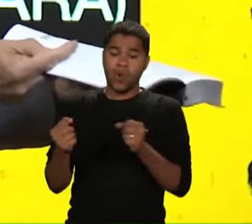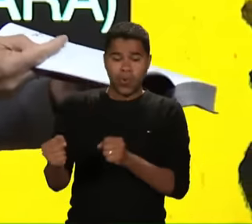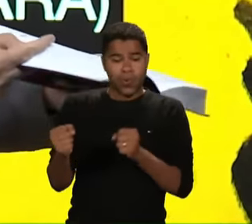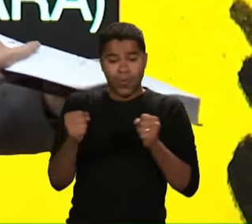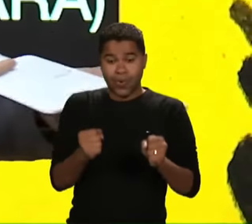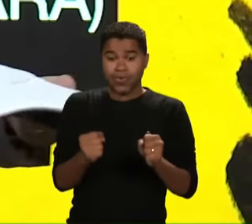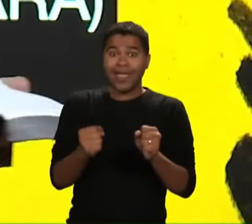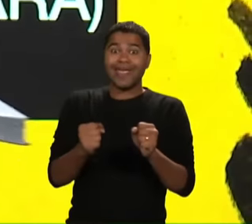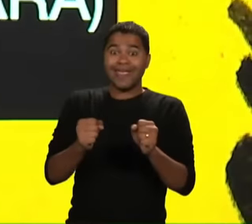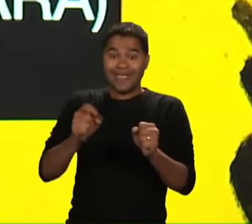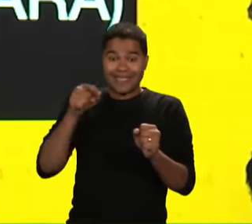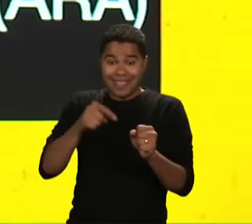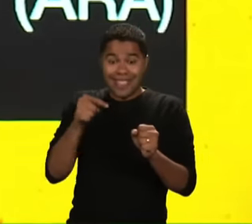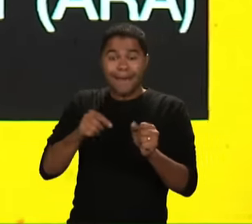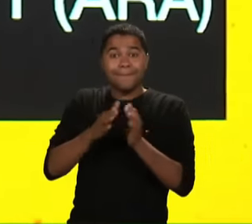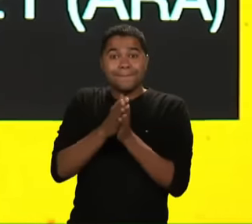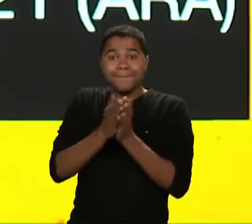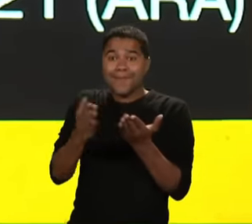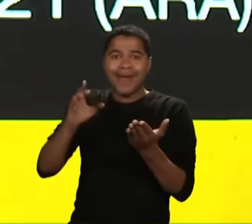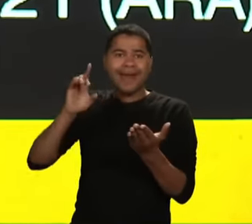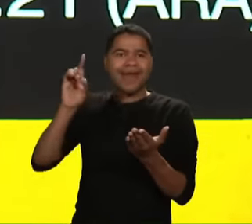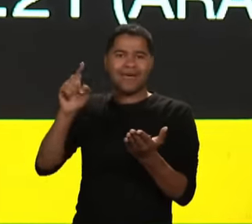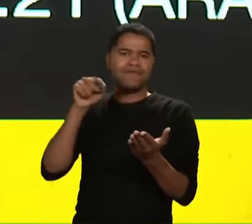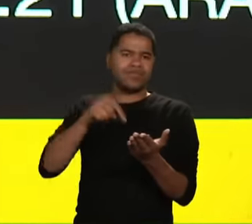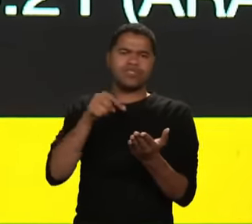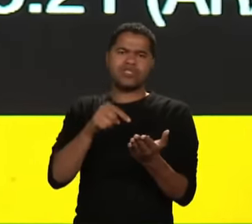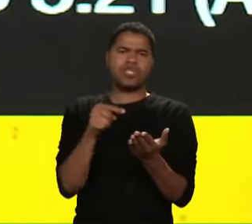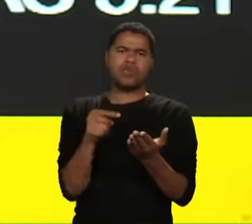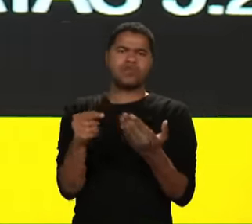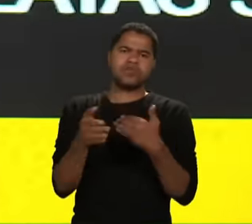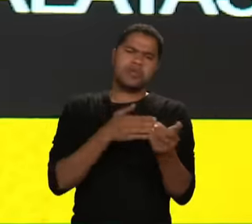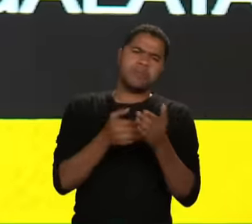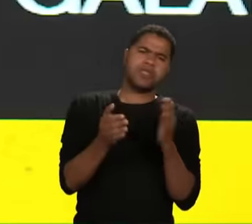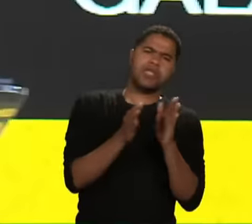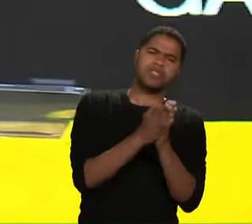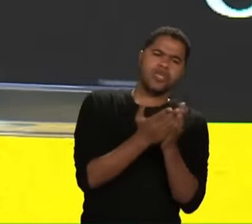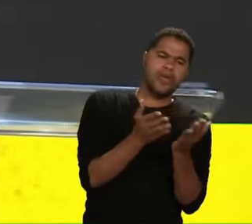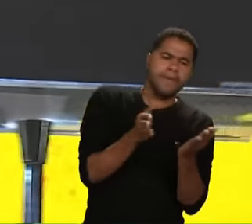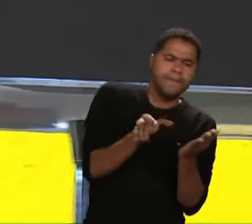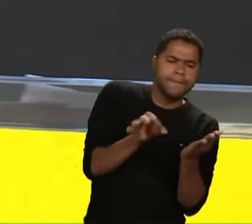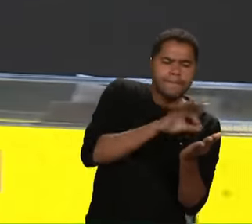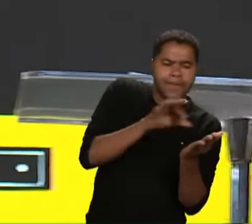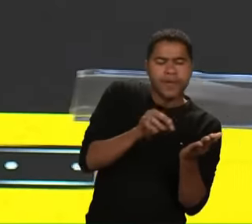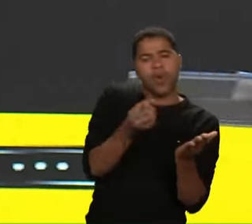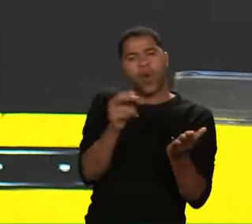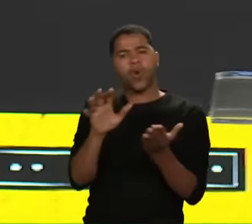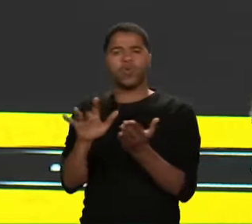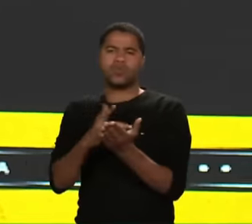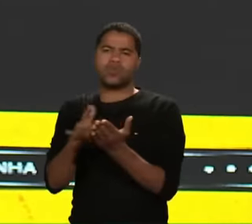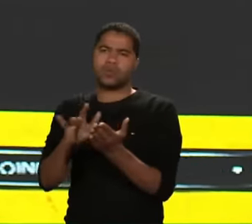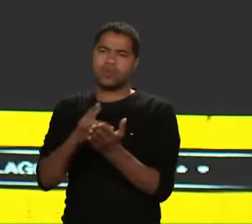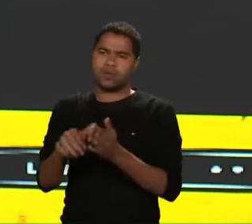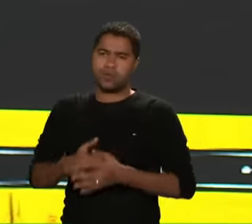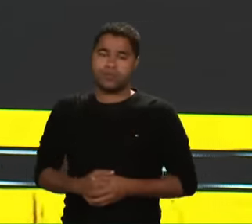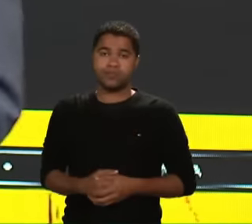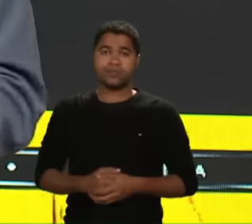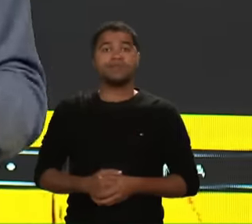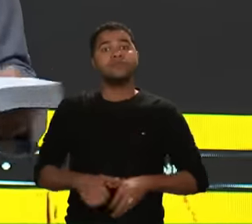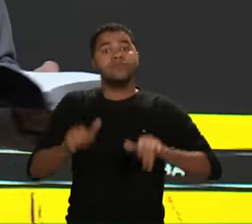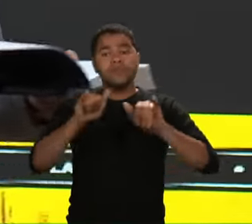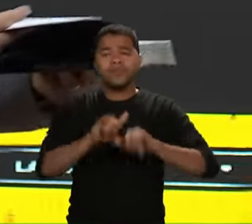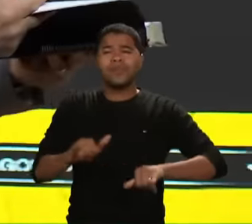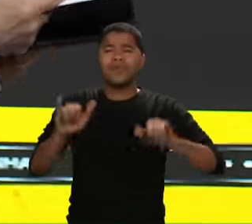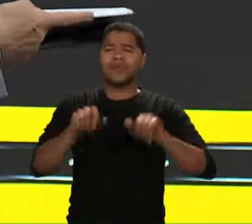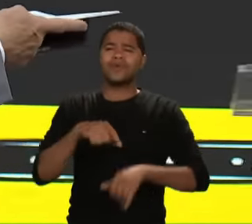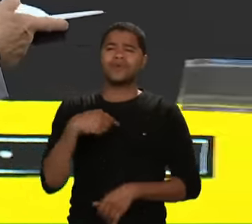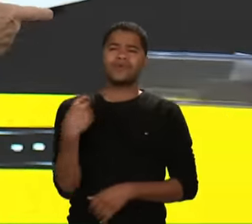está na palavra, entende? É o conteúdo, é isso que chega. É isso que chega. A mensagem que